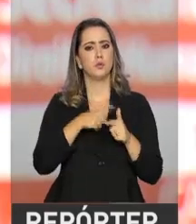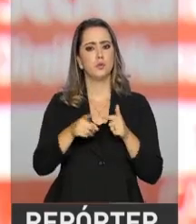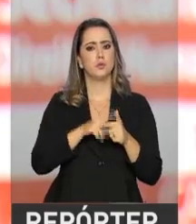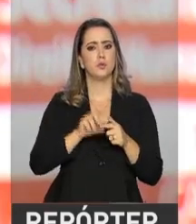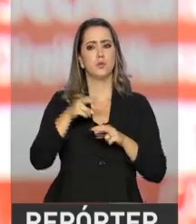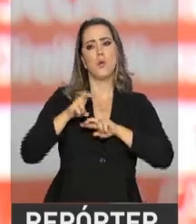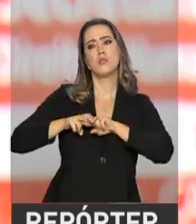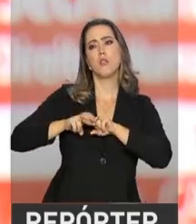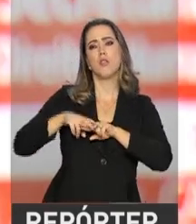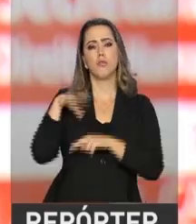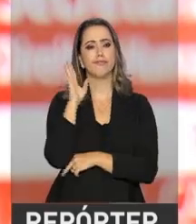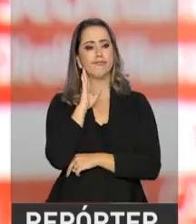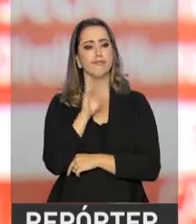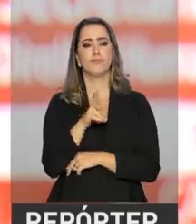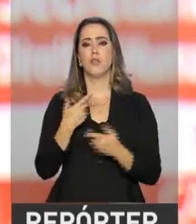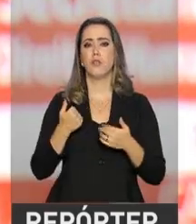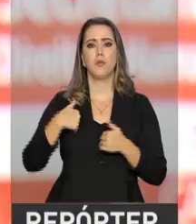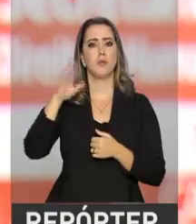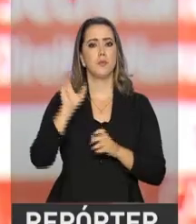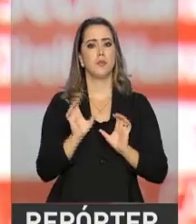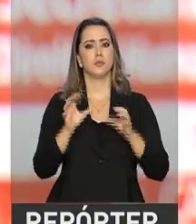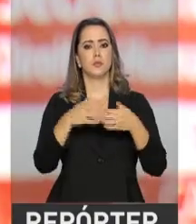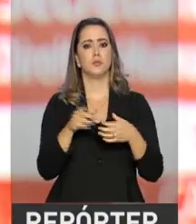sentado no escritório por mais boa vontade que é funcionário do governo tempo